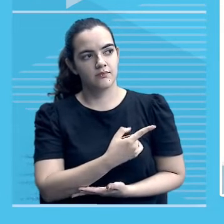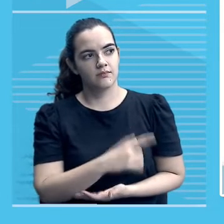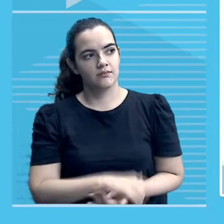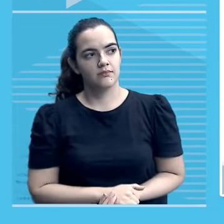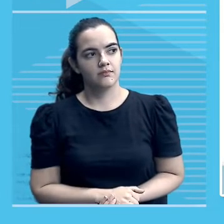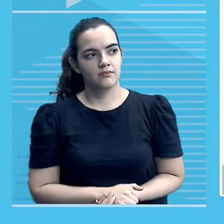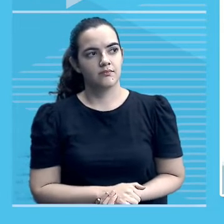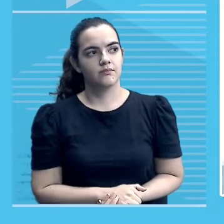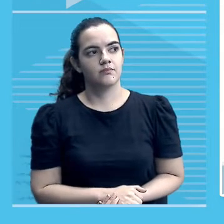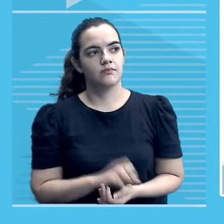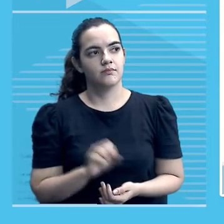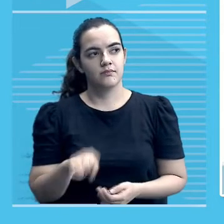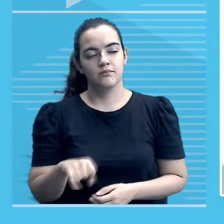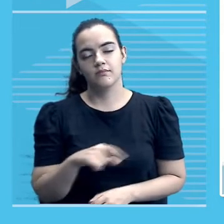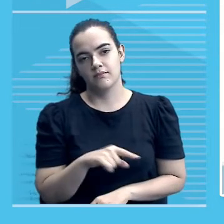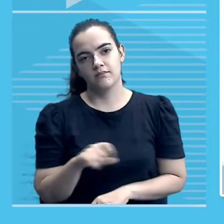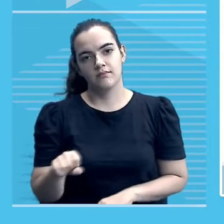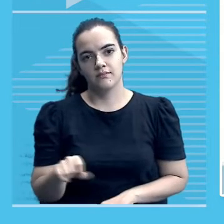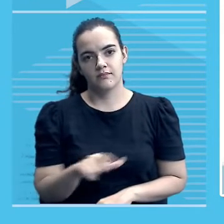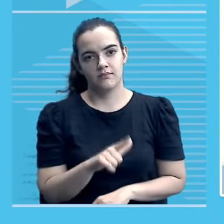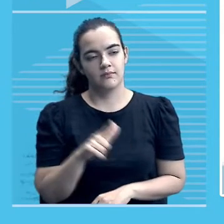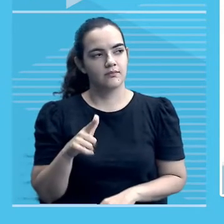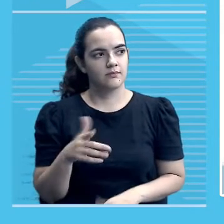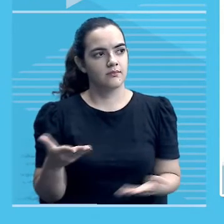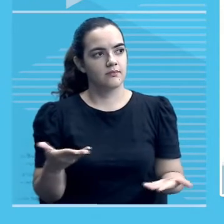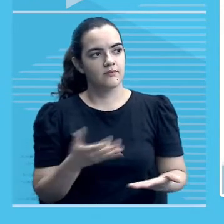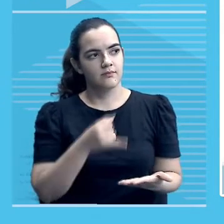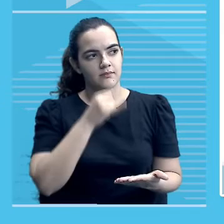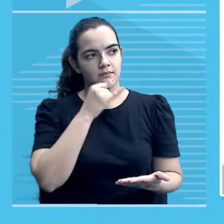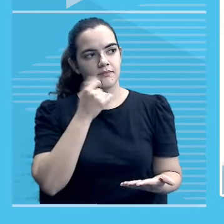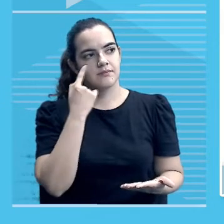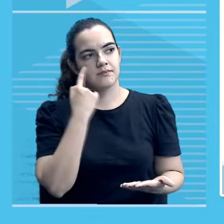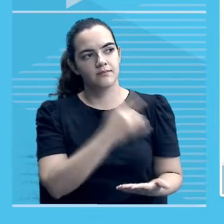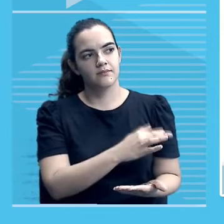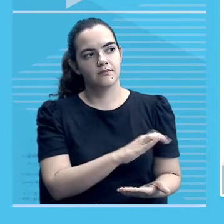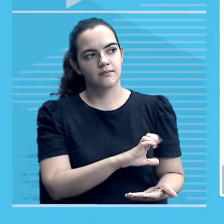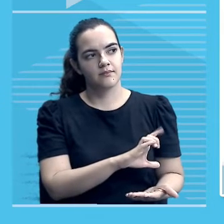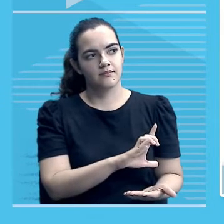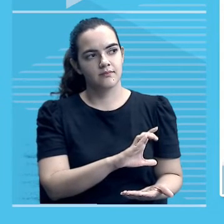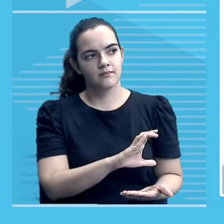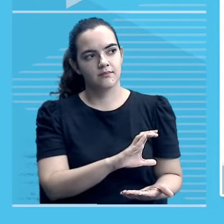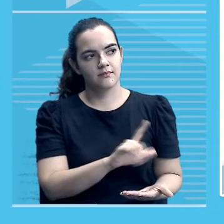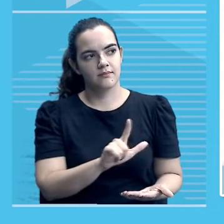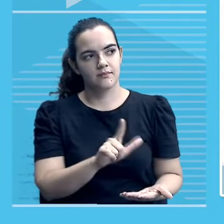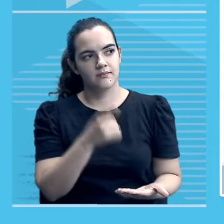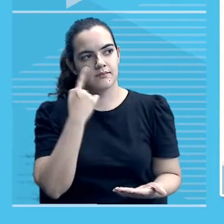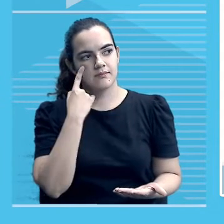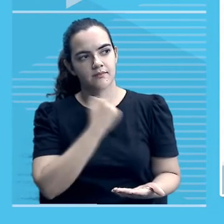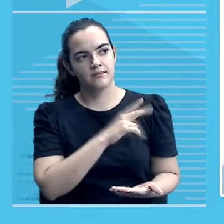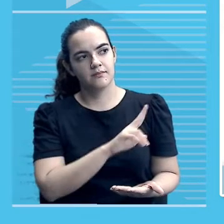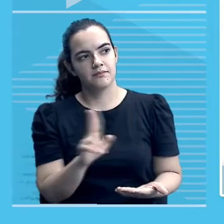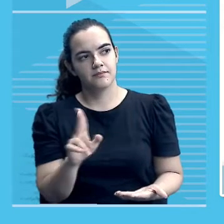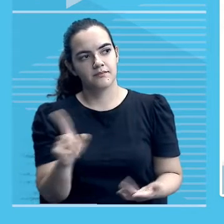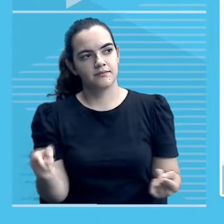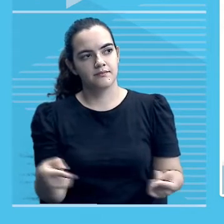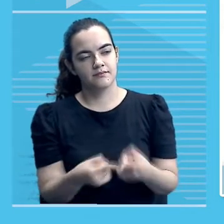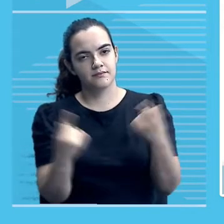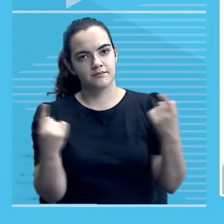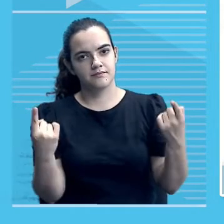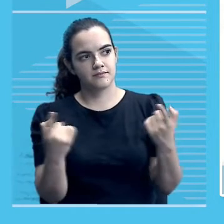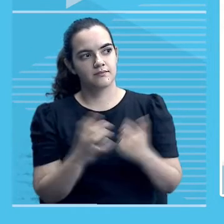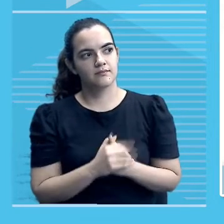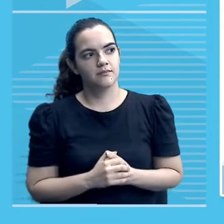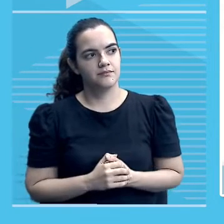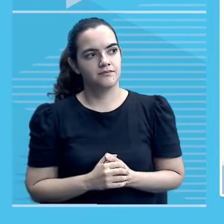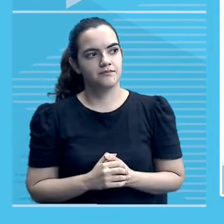ou cloreto férrico. Certo? Com bromo. Bromo eu posso ter, ó. O estanho,